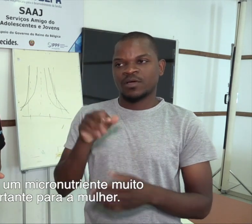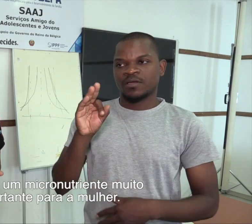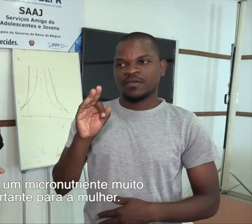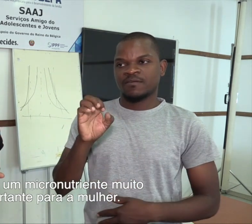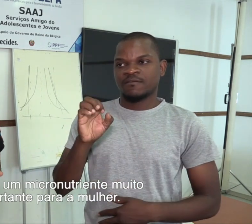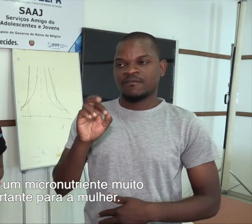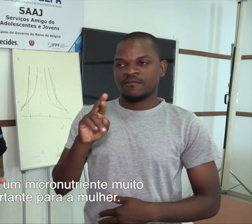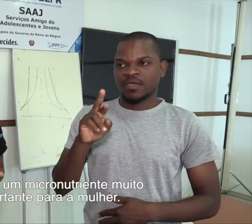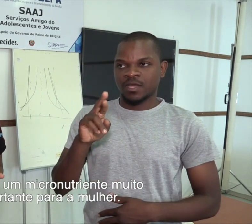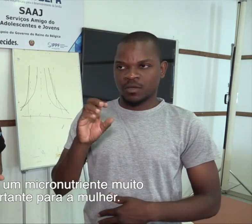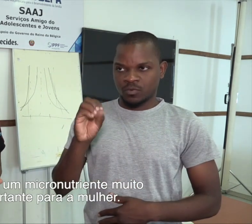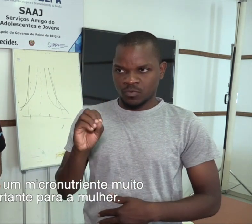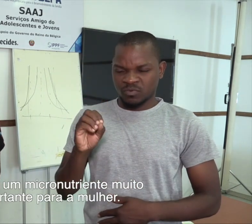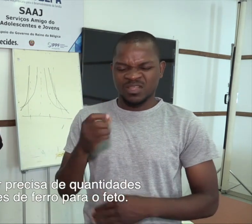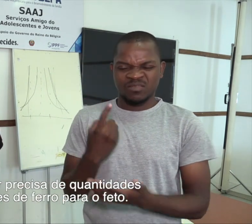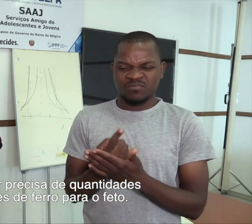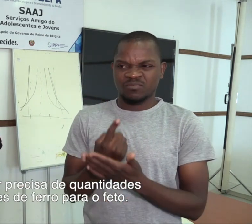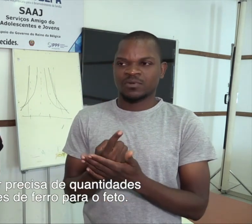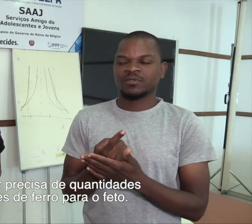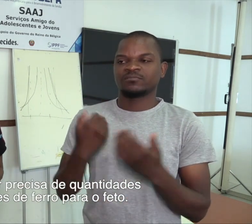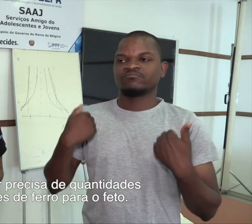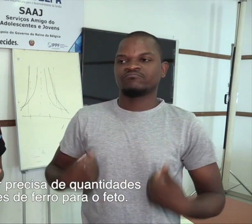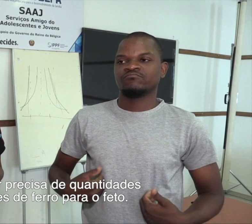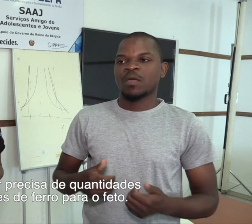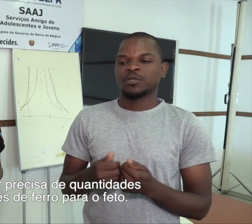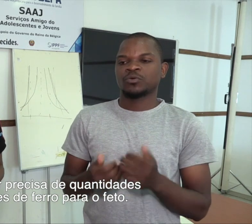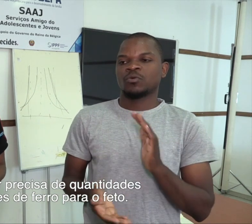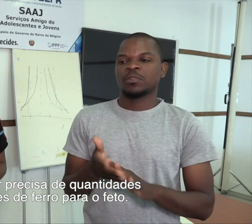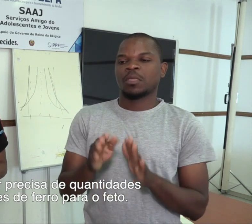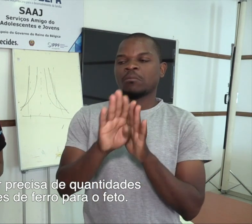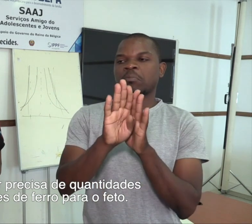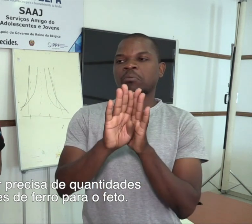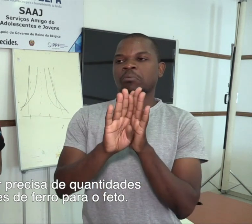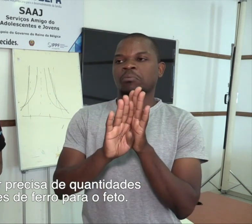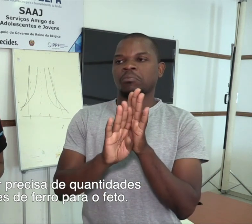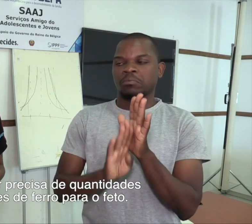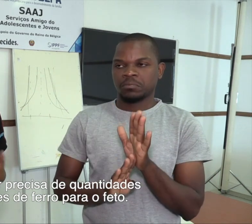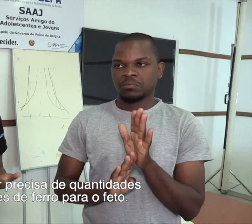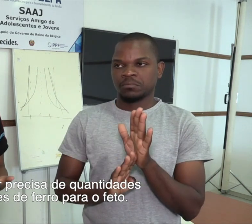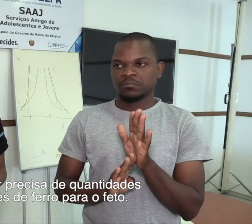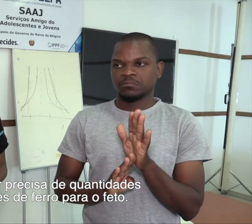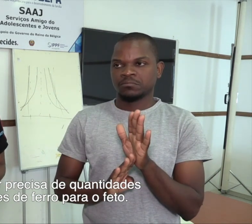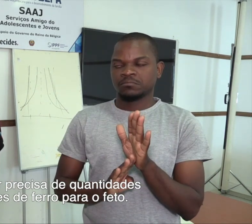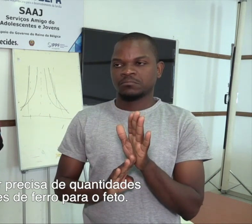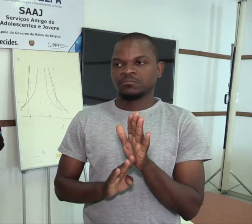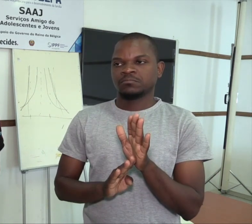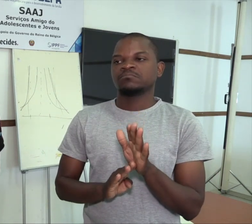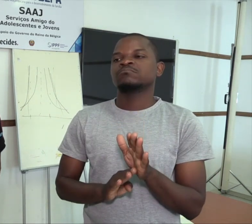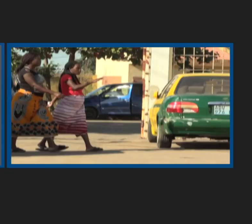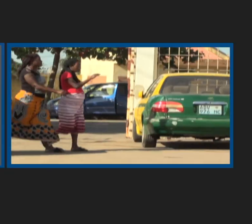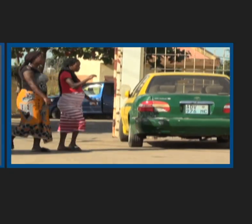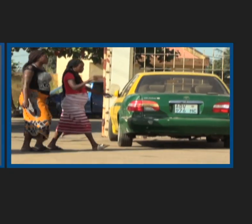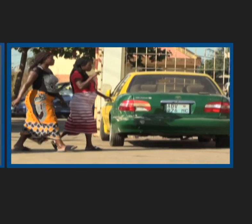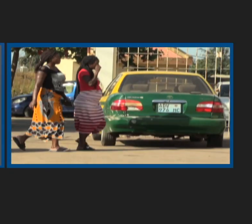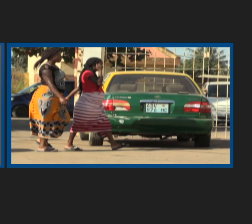ferro é um micronutriente muito importante na mulher. A mulher precisa de quantidades maiores de ferro para o